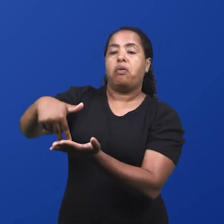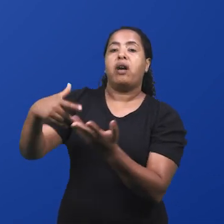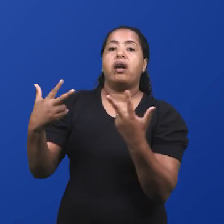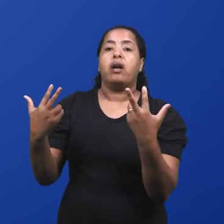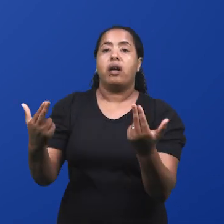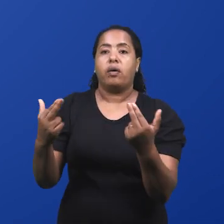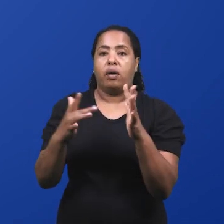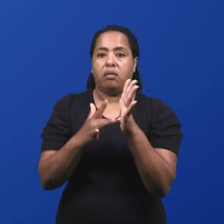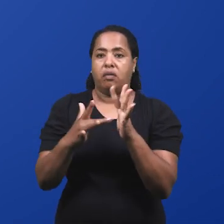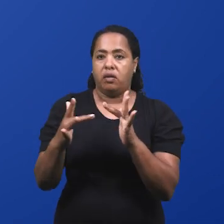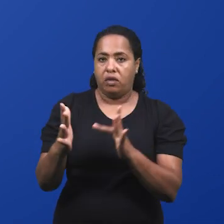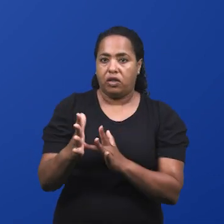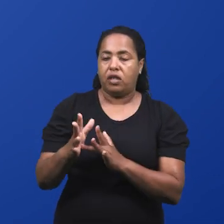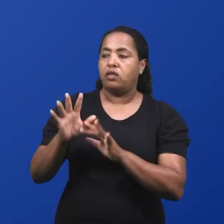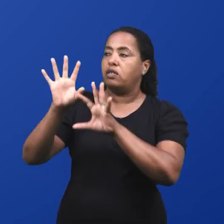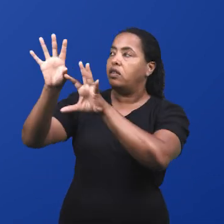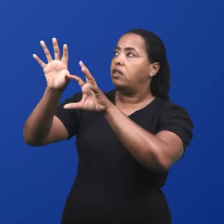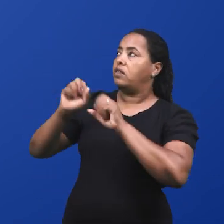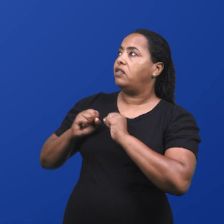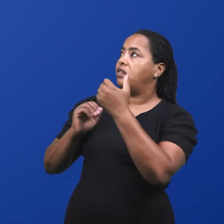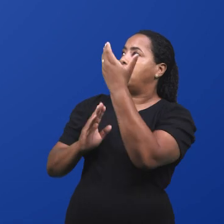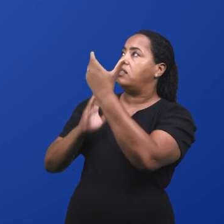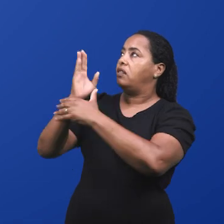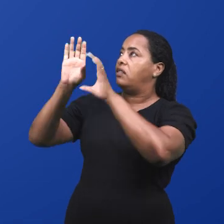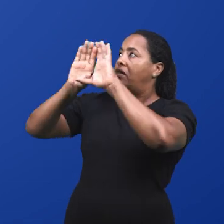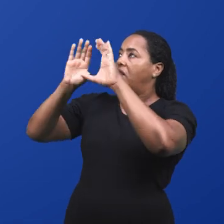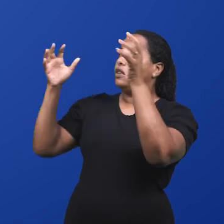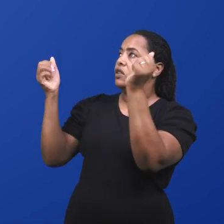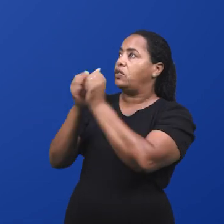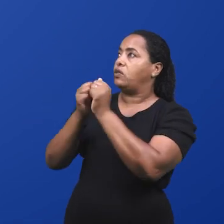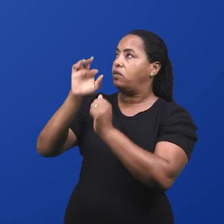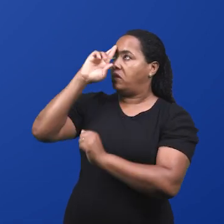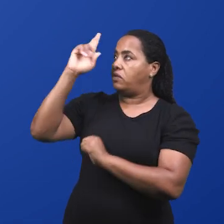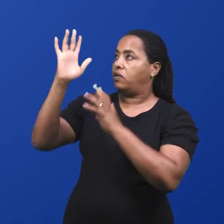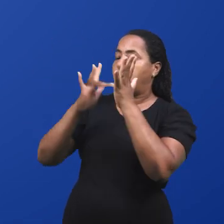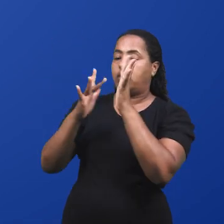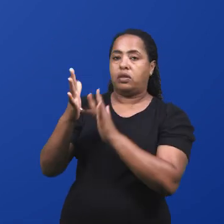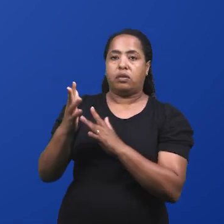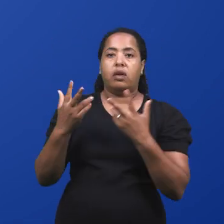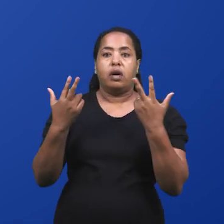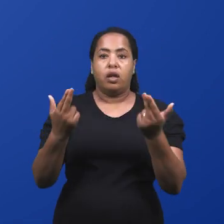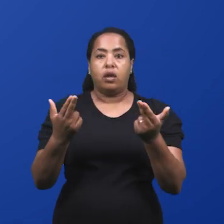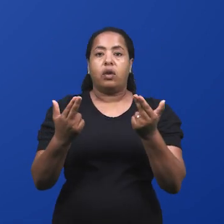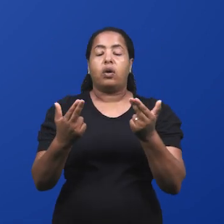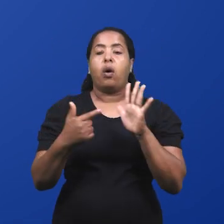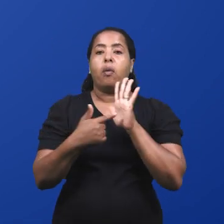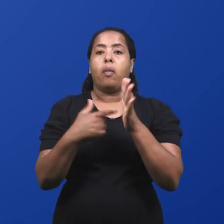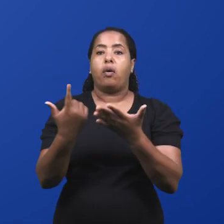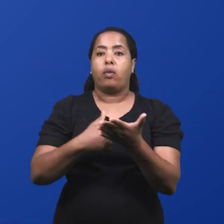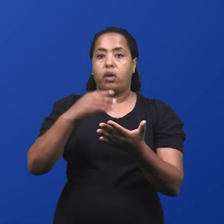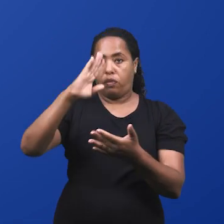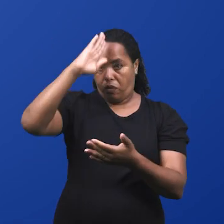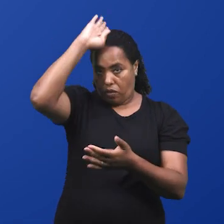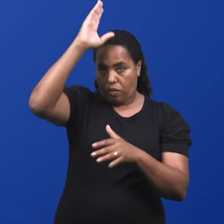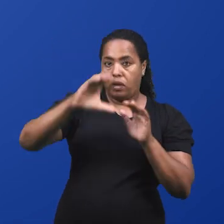chegar ao outro lado, ressuscitaremos como Ele ressuscitou e herdaremos a glória eterna com Ele. Como